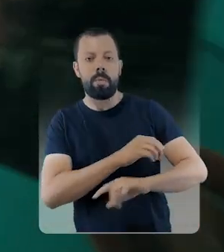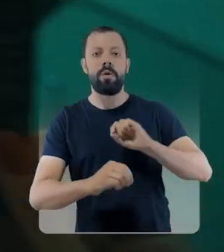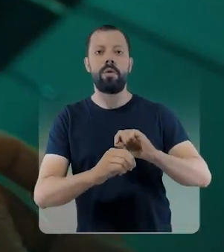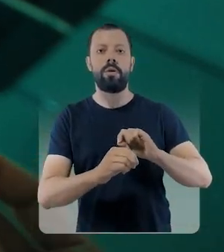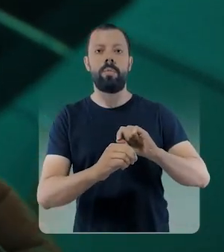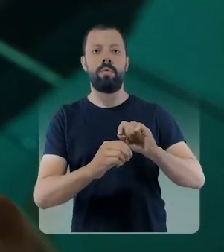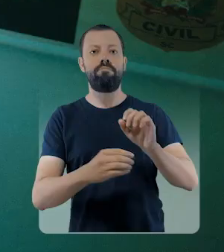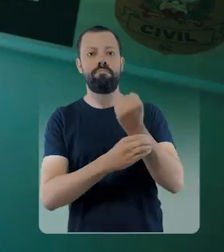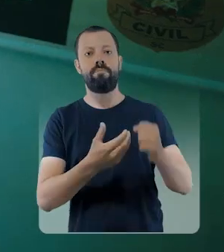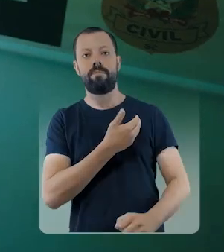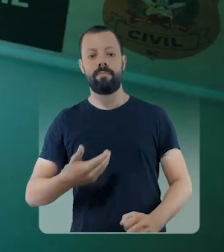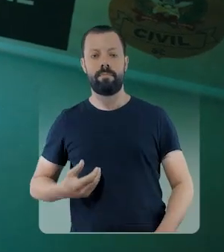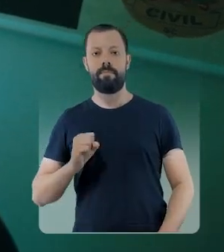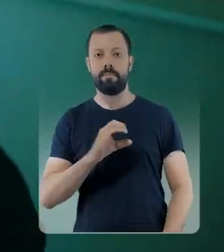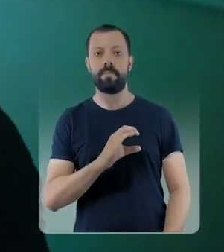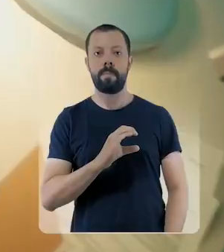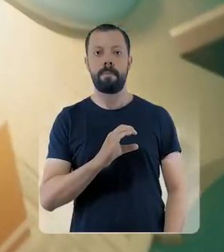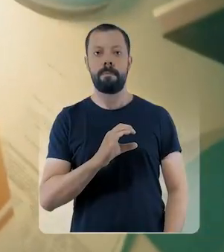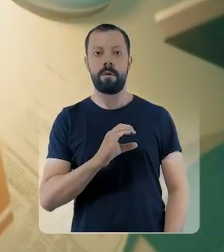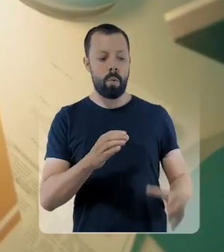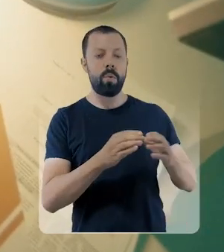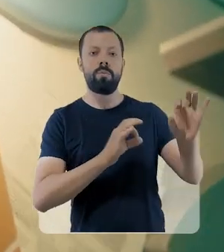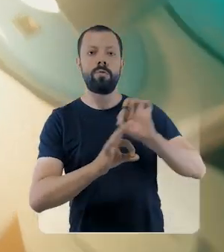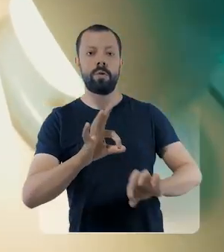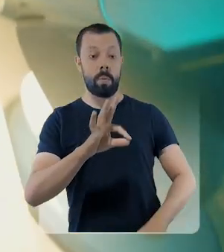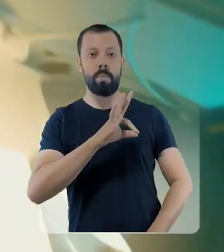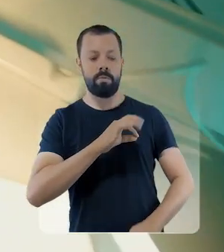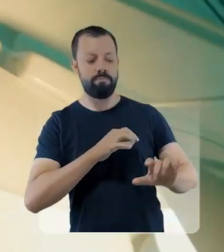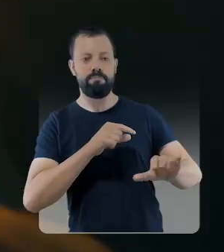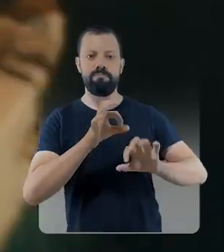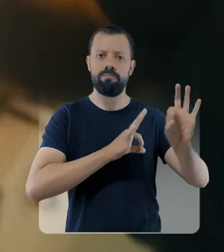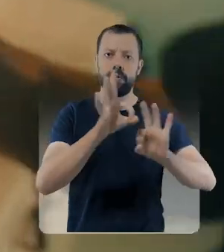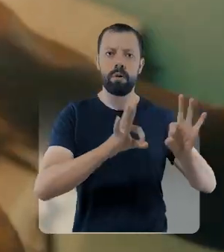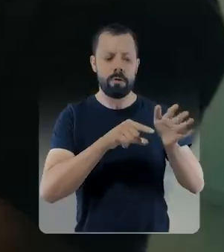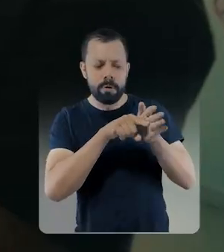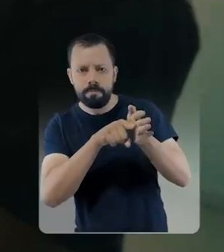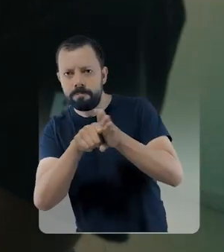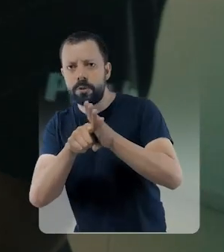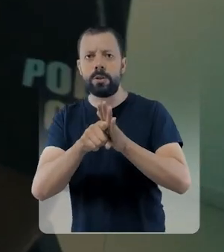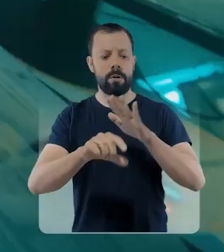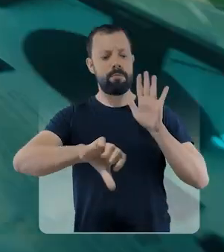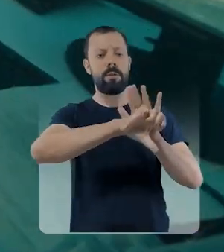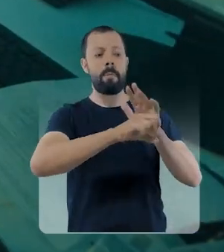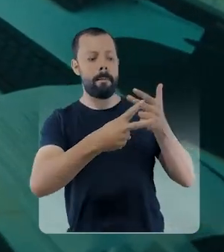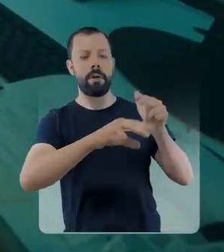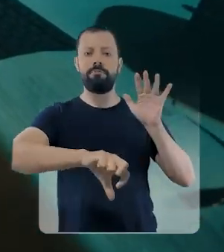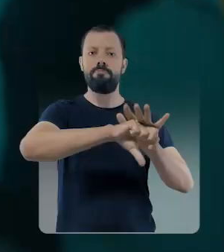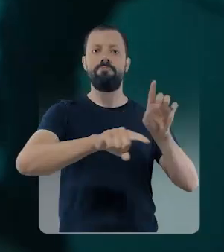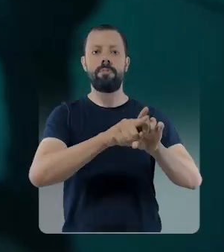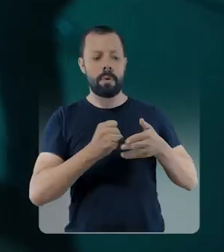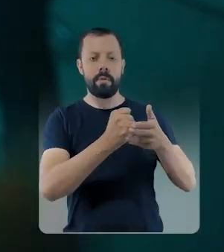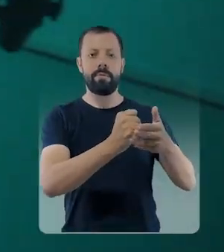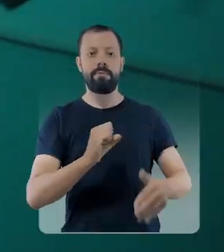Eu faço parte da Segurança Pública de Santa Catarina. Uma força composta por policiais preparados para investigar crimes, prender